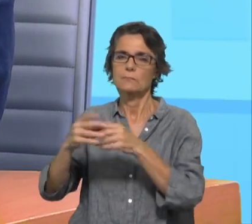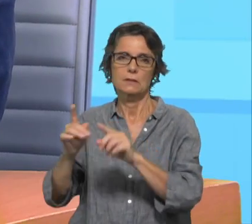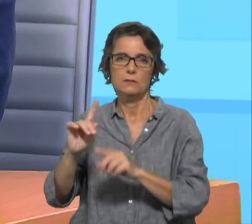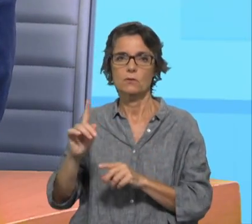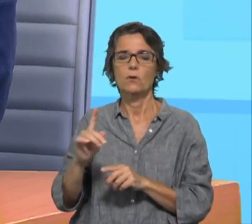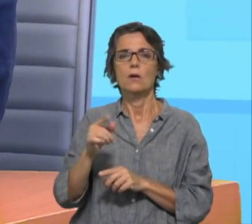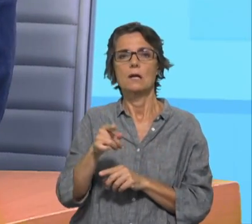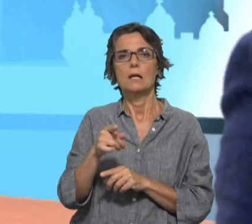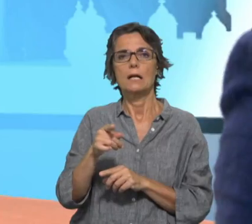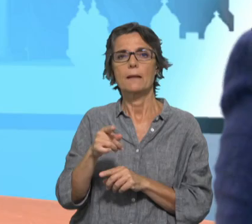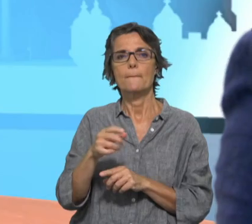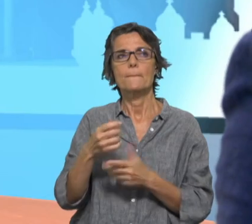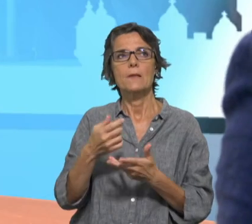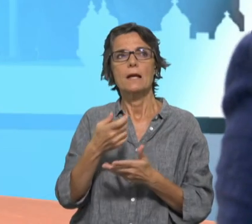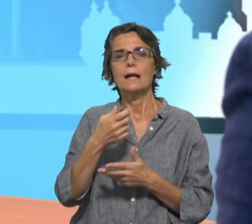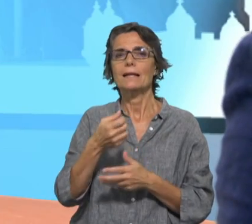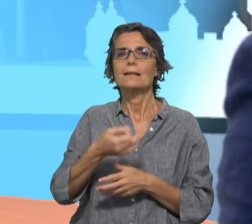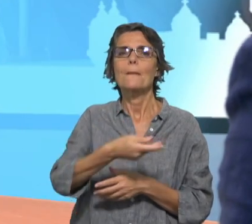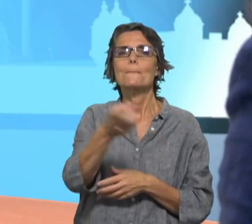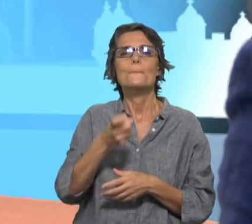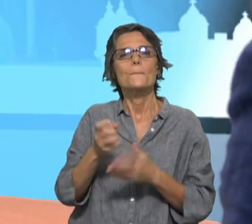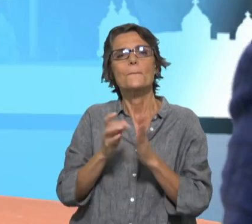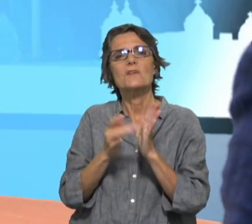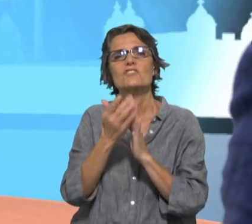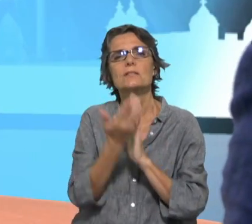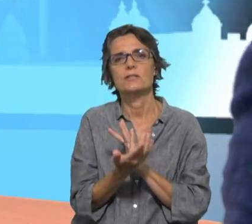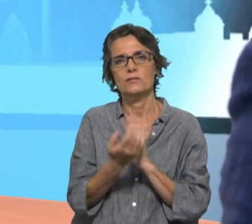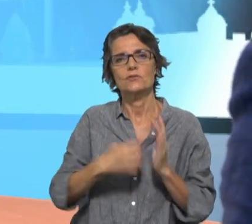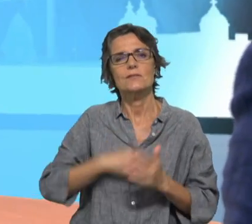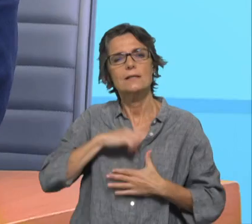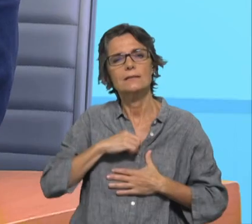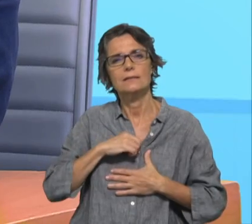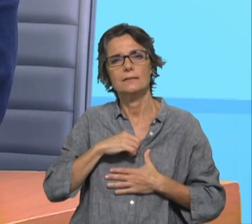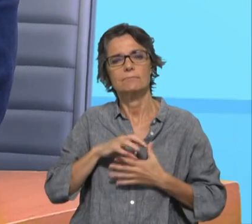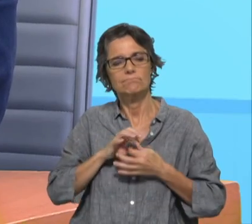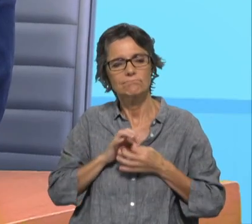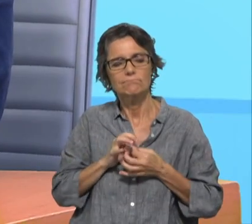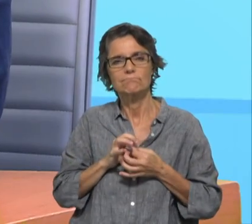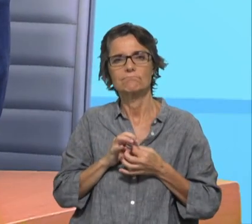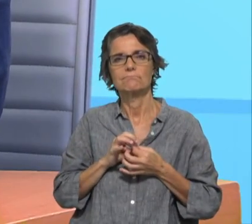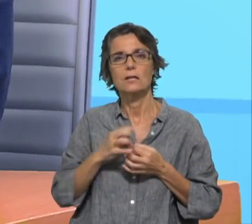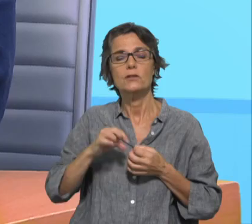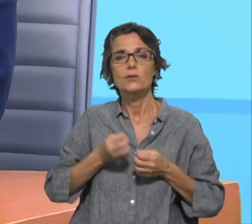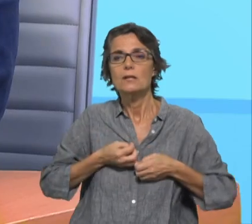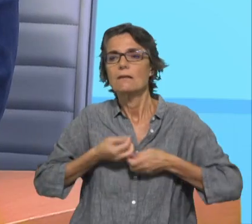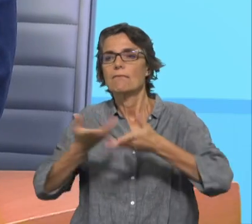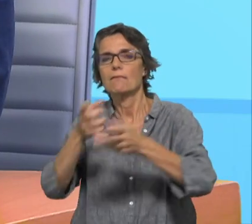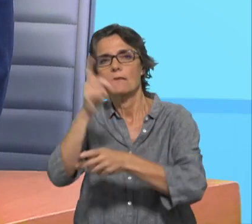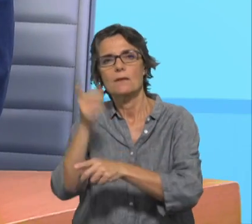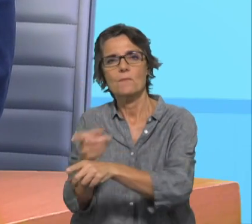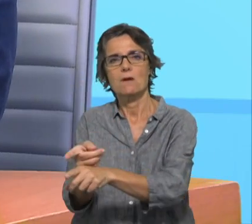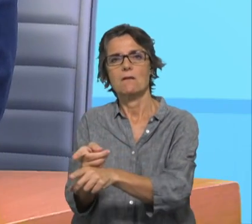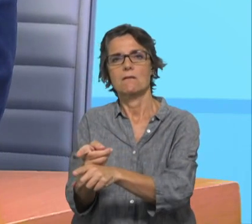humana, mas é a paz de Cristo. Sentimos-nos em paz com Cristo e sermos portadores dessa paz de Cristo aos outros. E, na verdade, também é